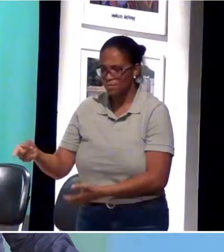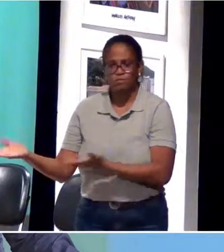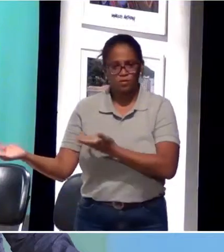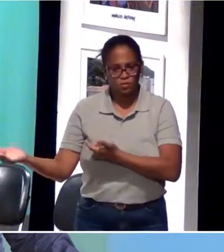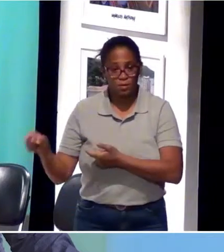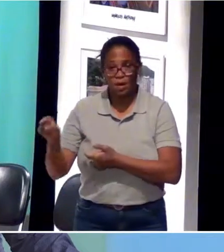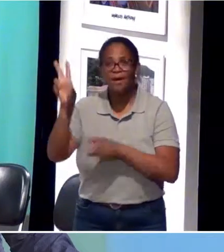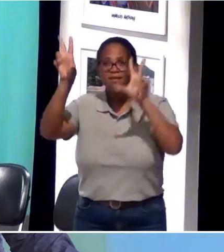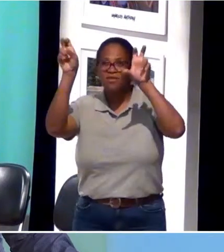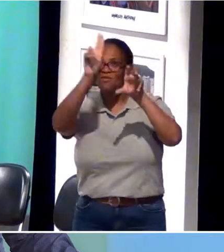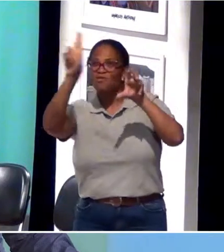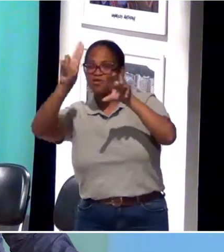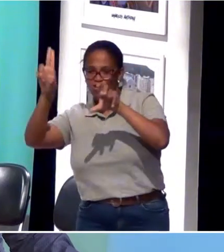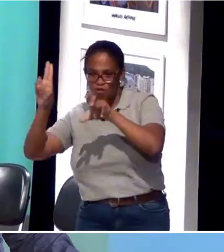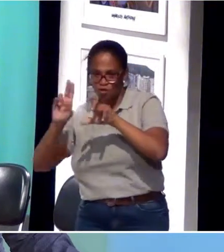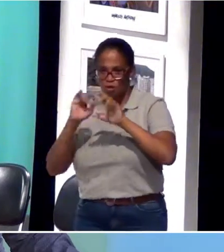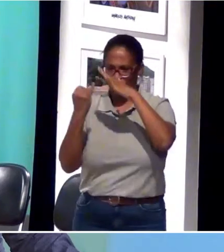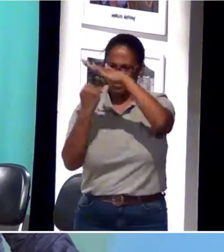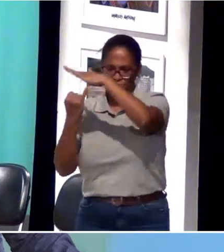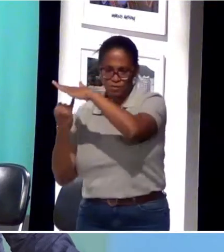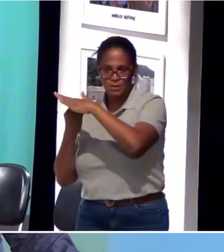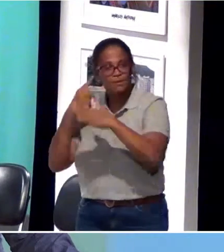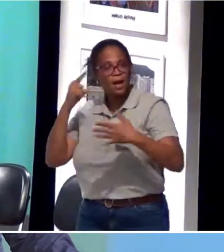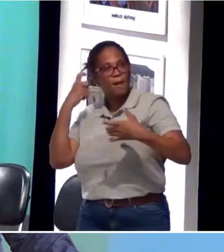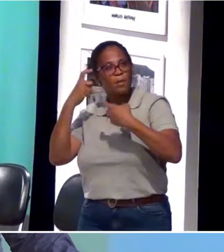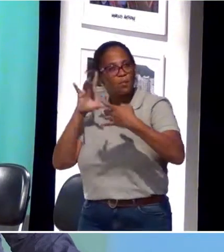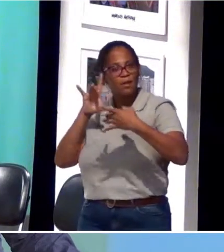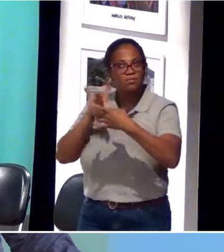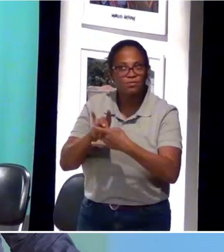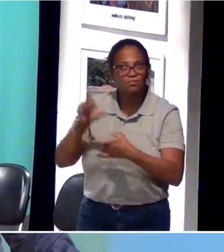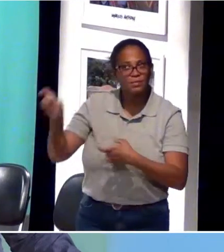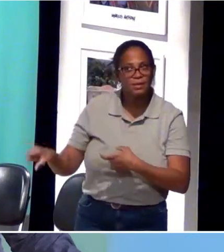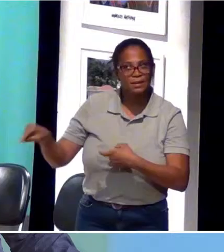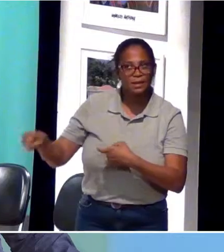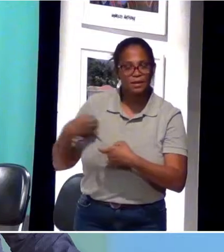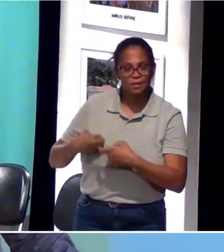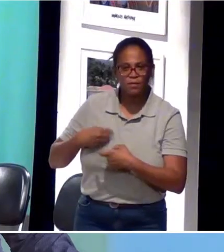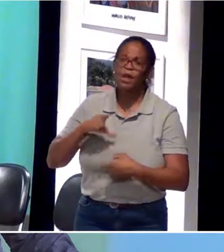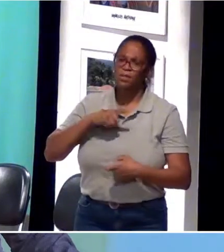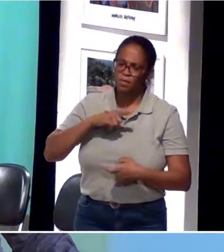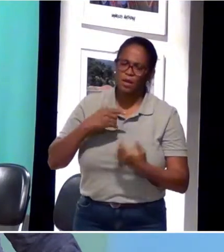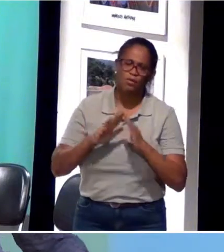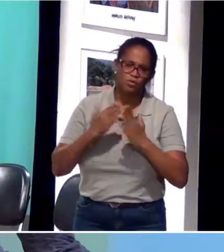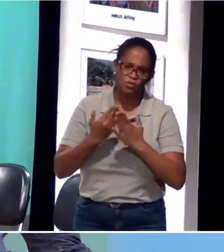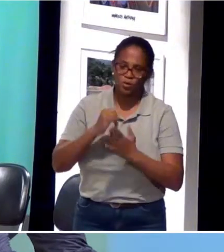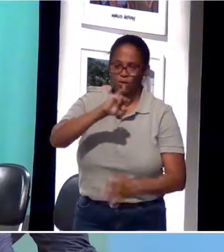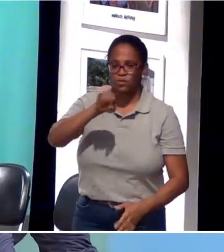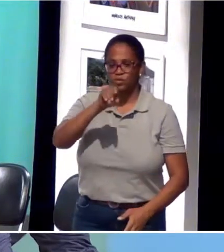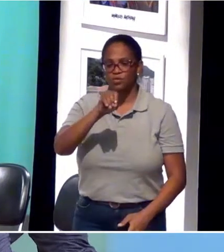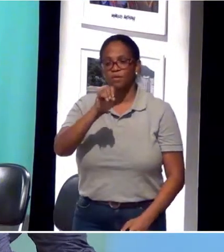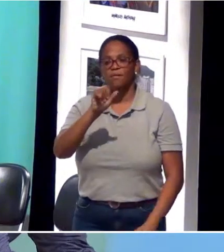o próprio nome das instituições se refere a essa preocupação. Então, você tem a Escola João Luiz Alves, Instituto